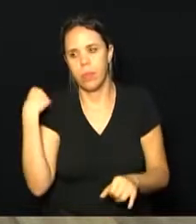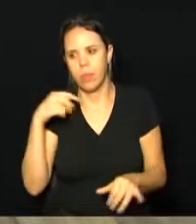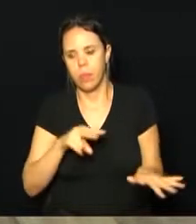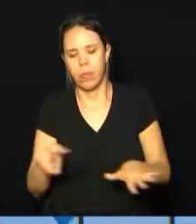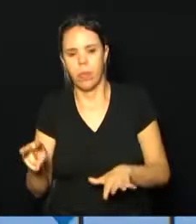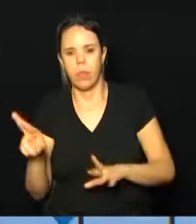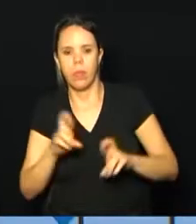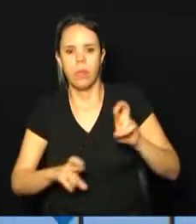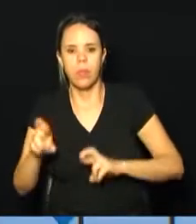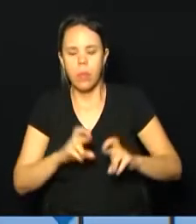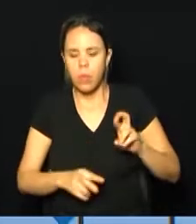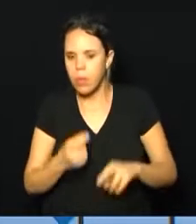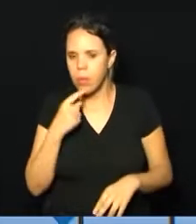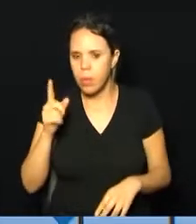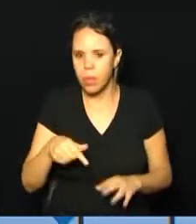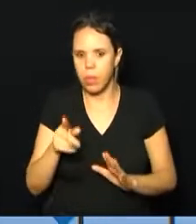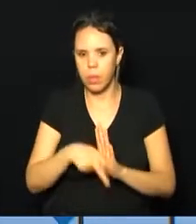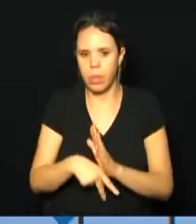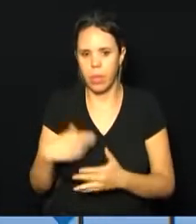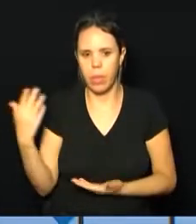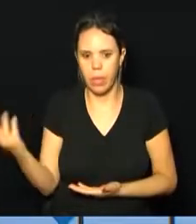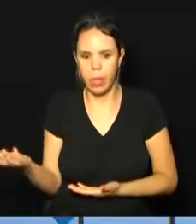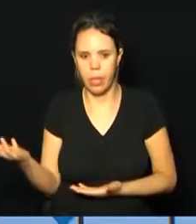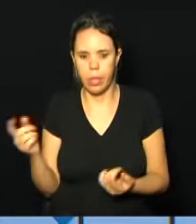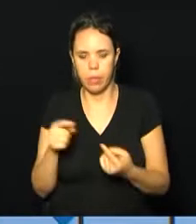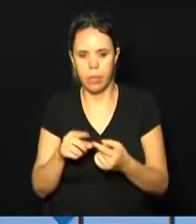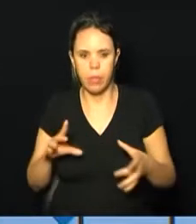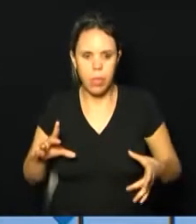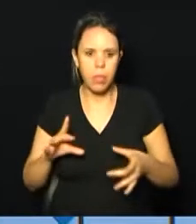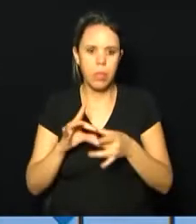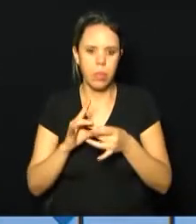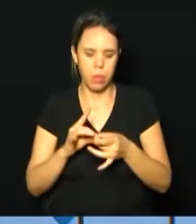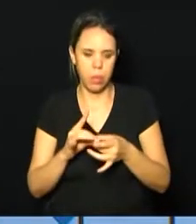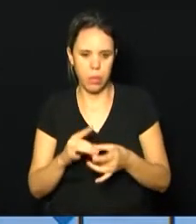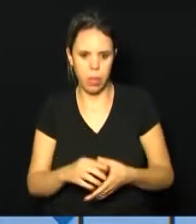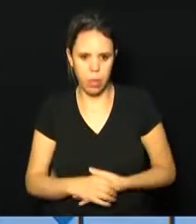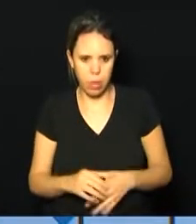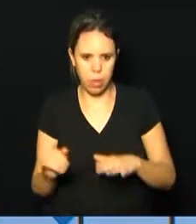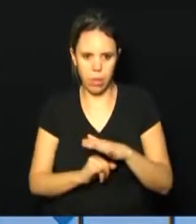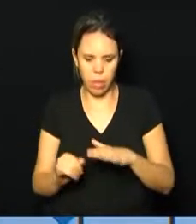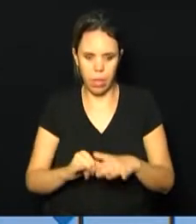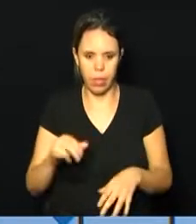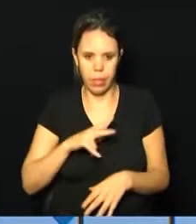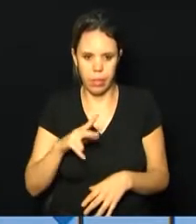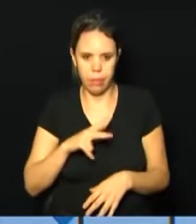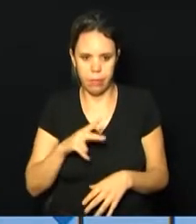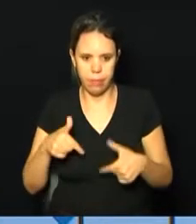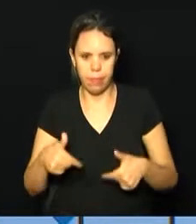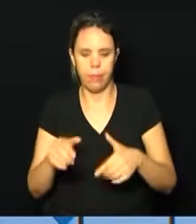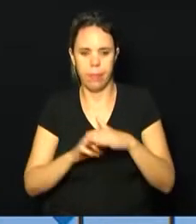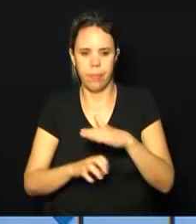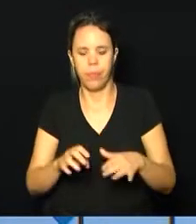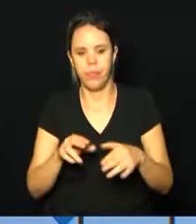do Monitora Campinas, que é um projeto que visa parceria com instituições privadas, da iniciativa